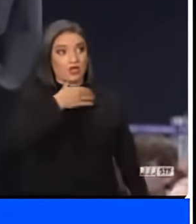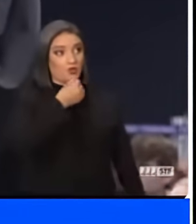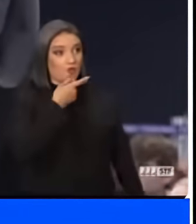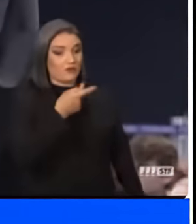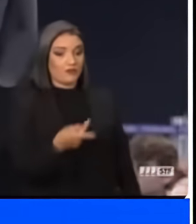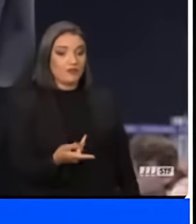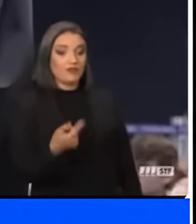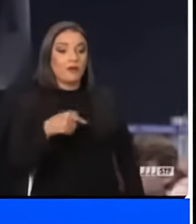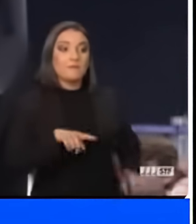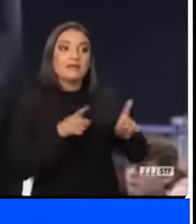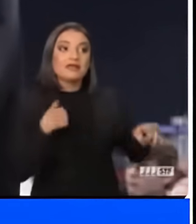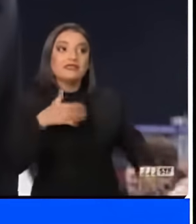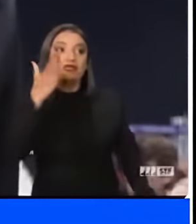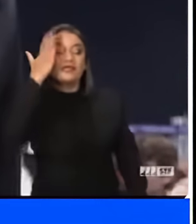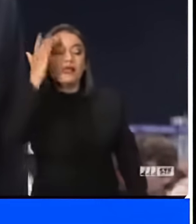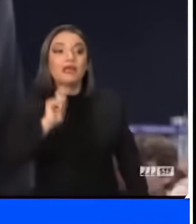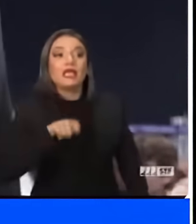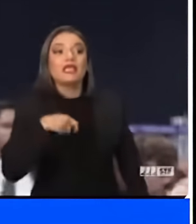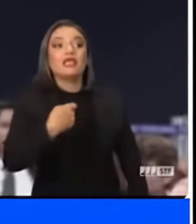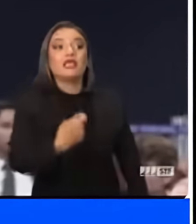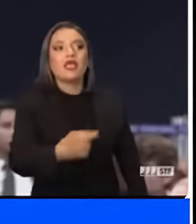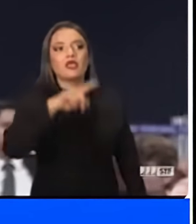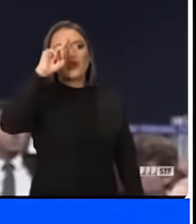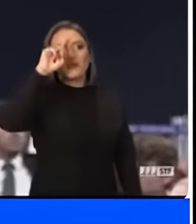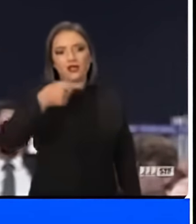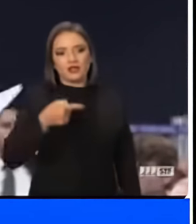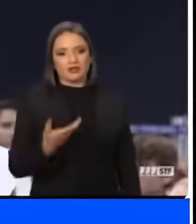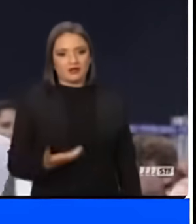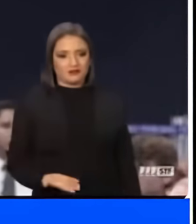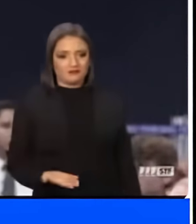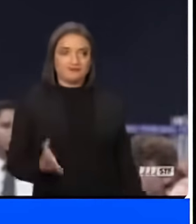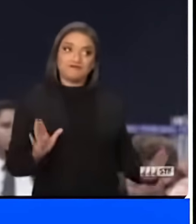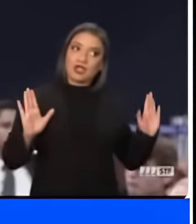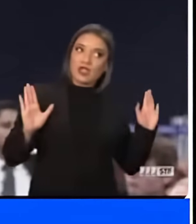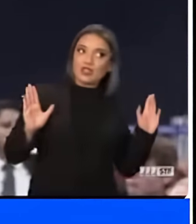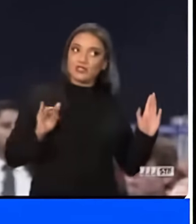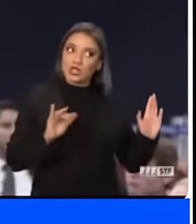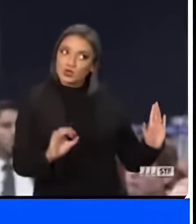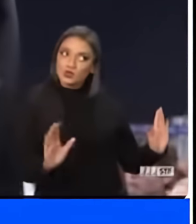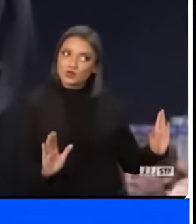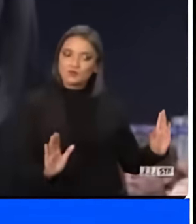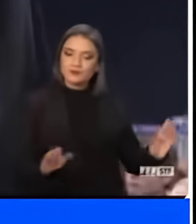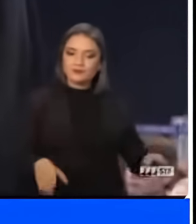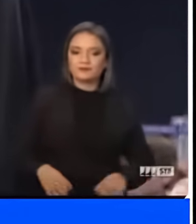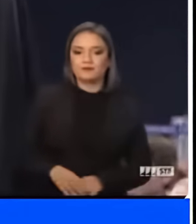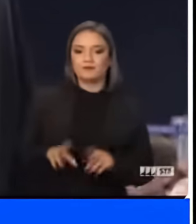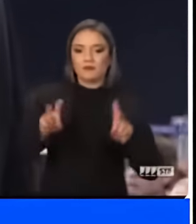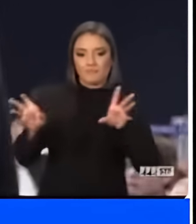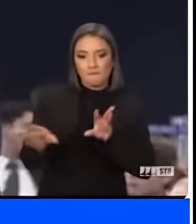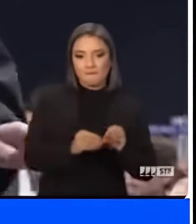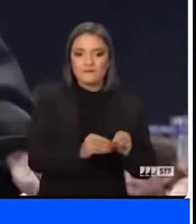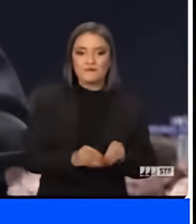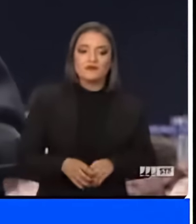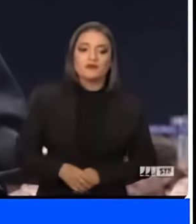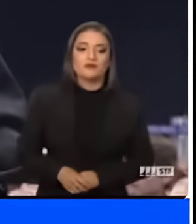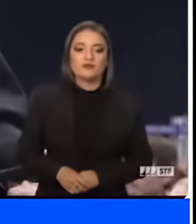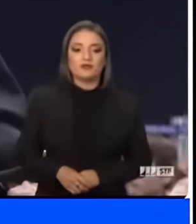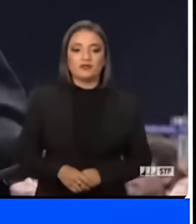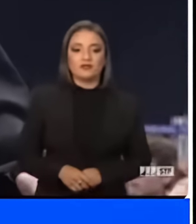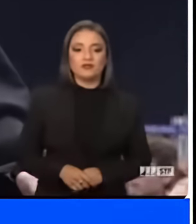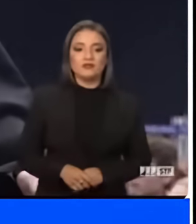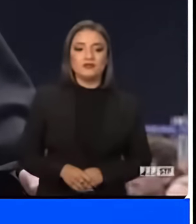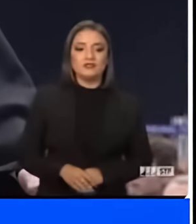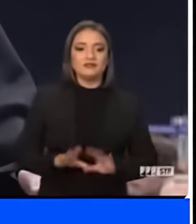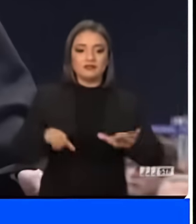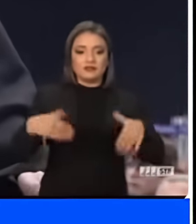é saber quem é que manda. É só isso. Como já foi dito da tribuna,